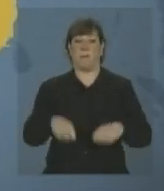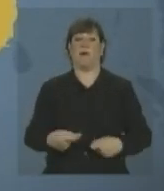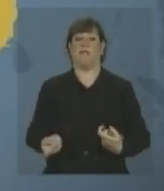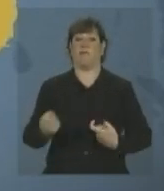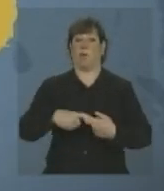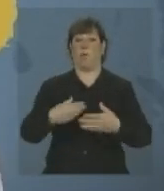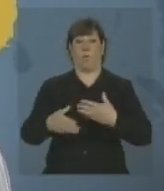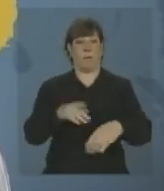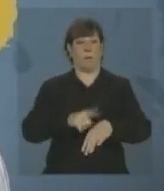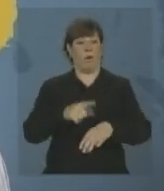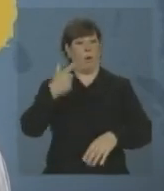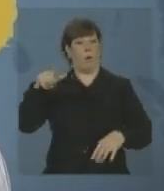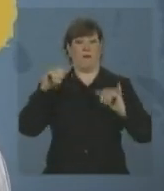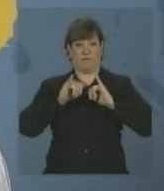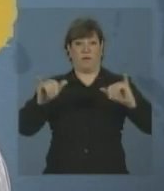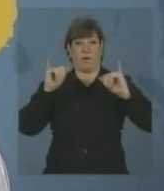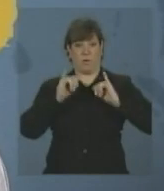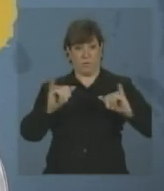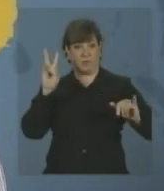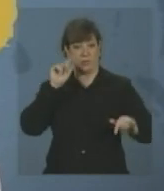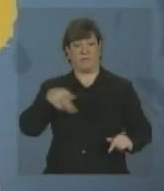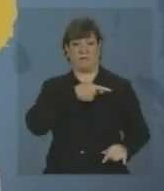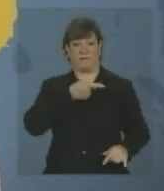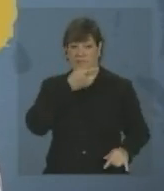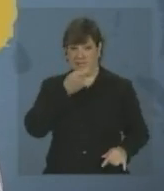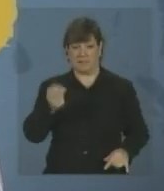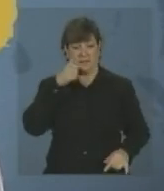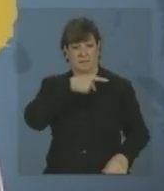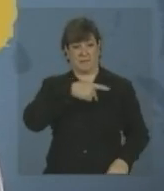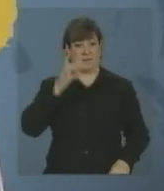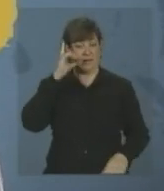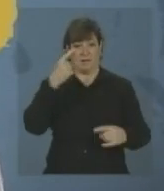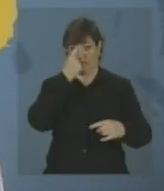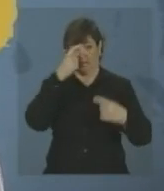voltar a qualquer momento com outras informações sobre a visita oficial da